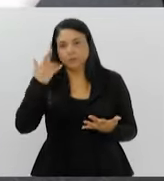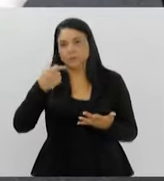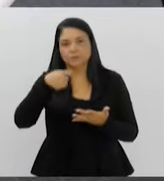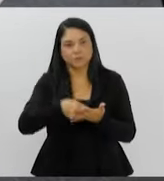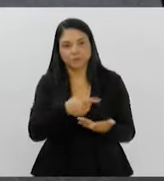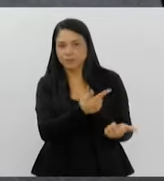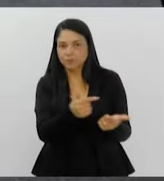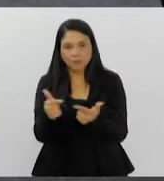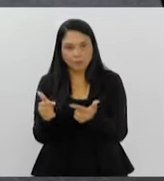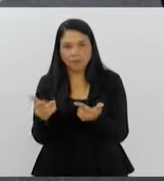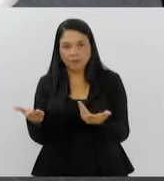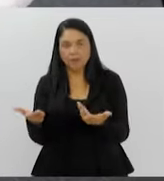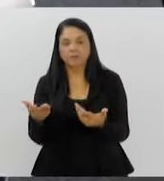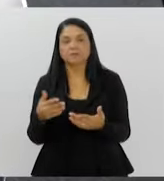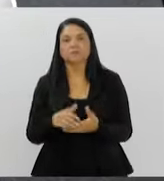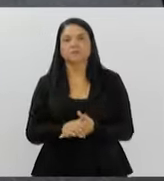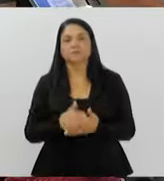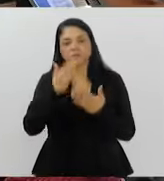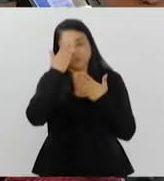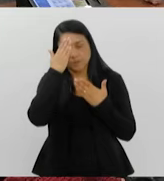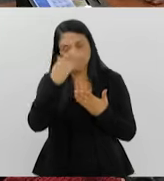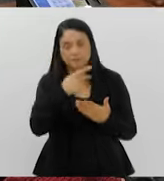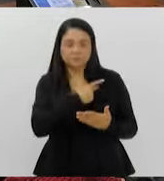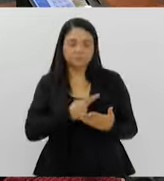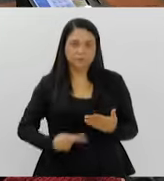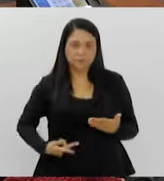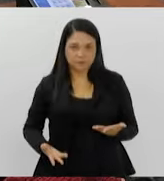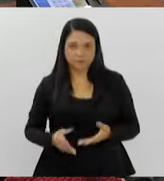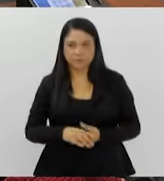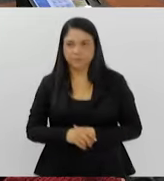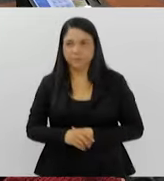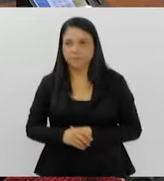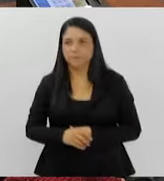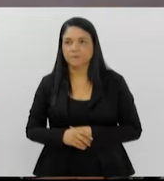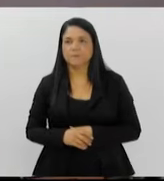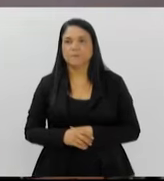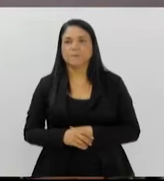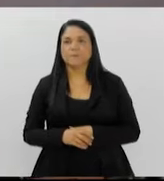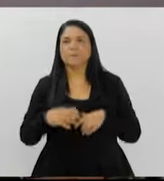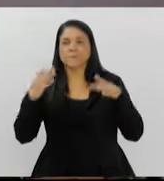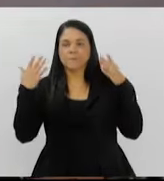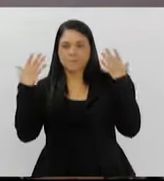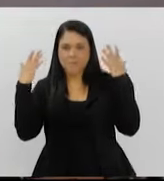caminho Muito obrigado pela parte senente